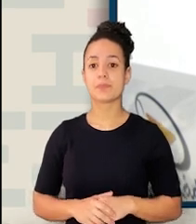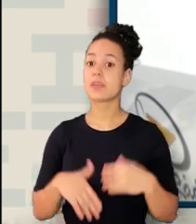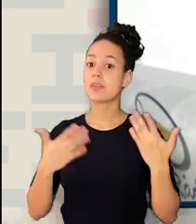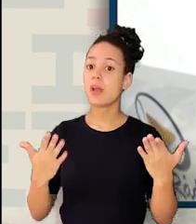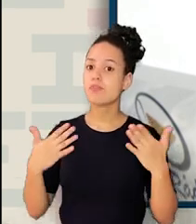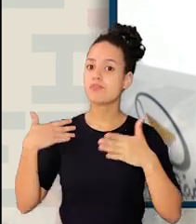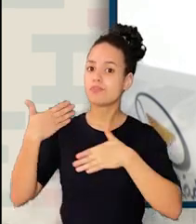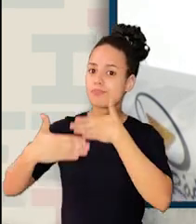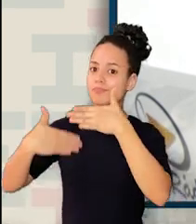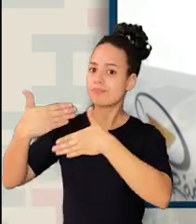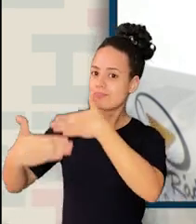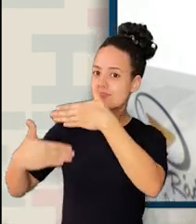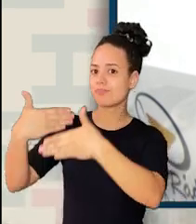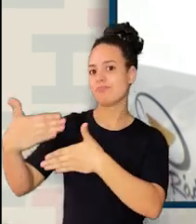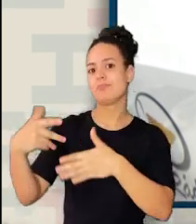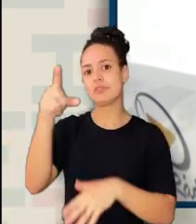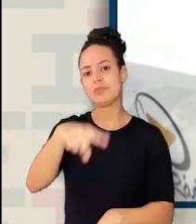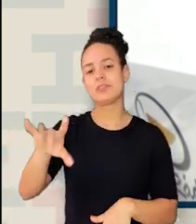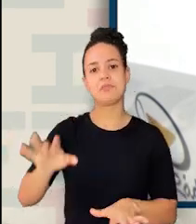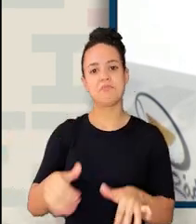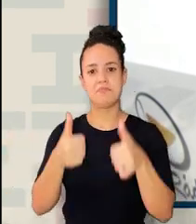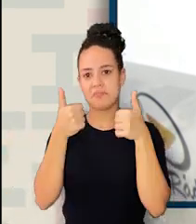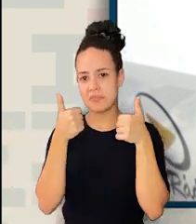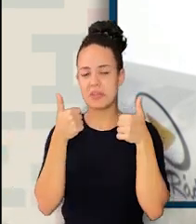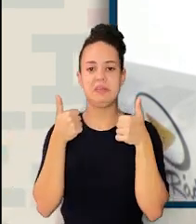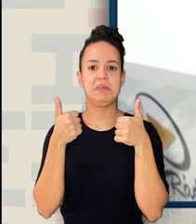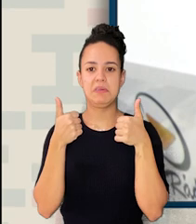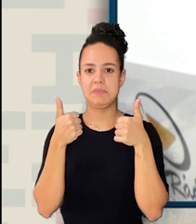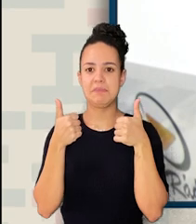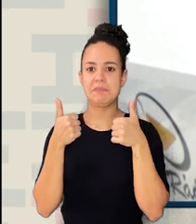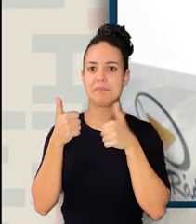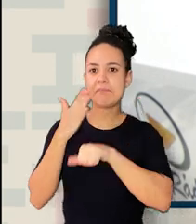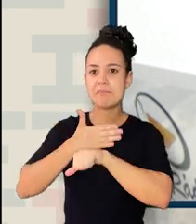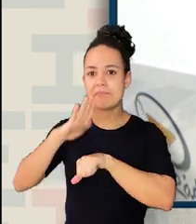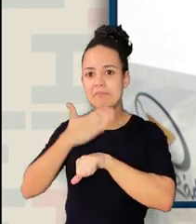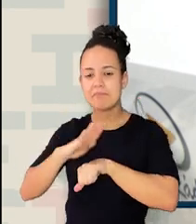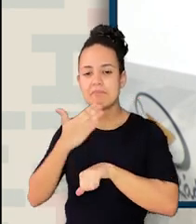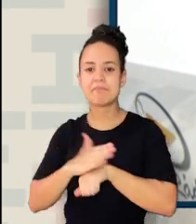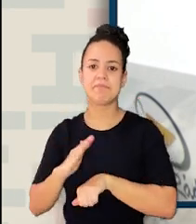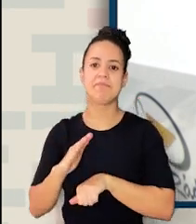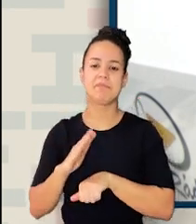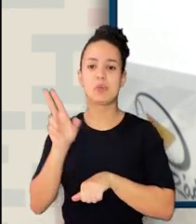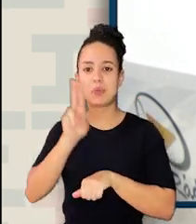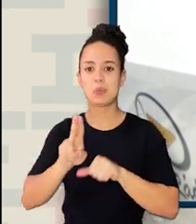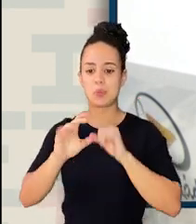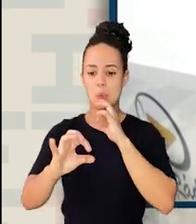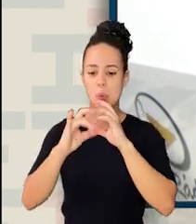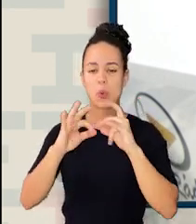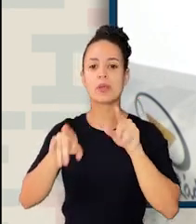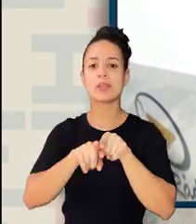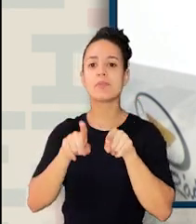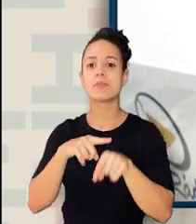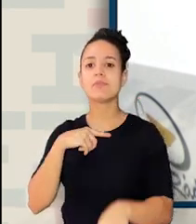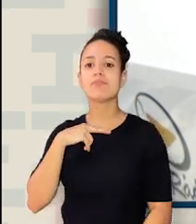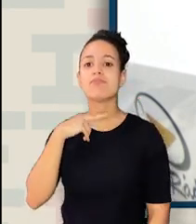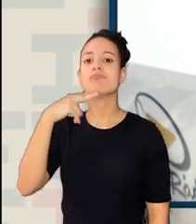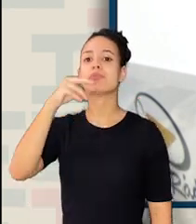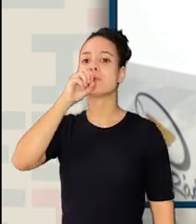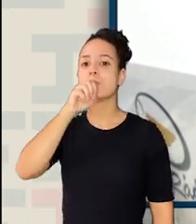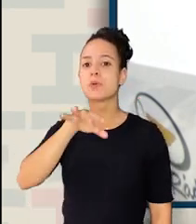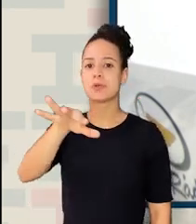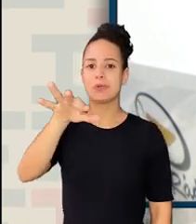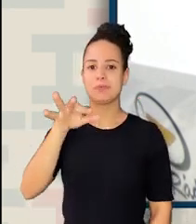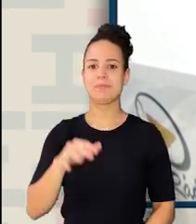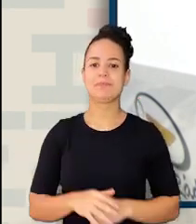Aos poucos você vai melhorando, né, a sua destreza e a sua emissão, tá bom? E